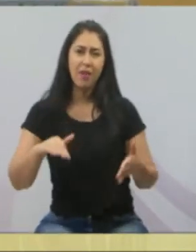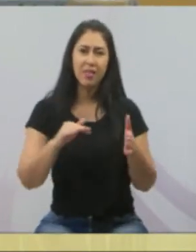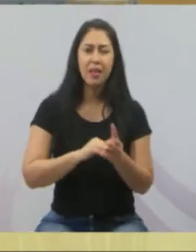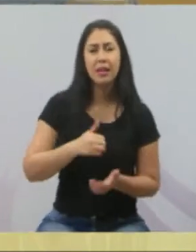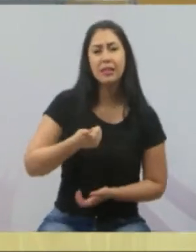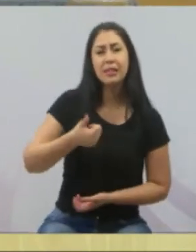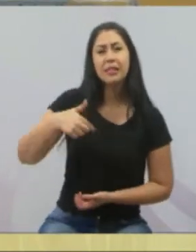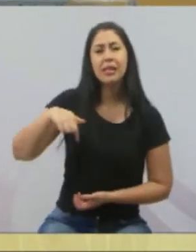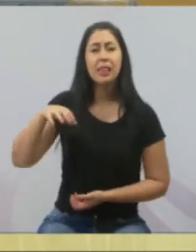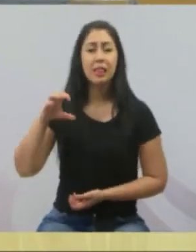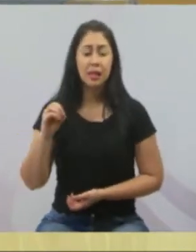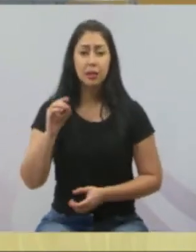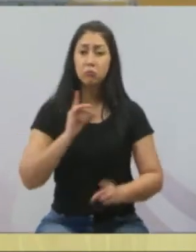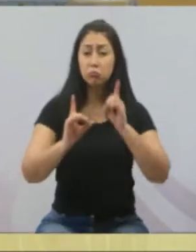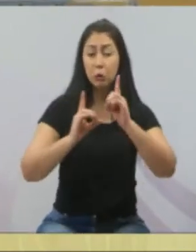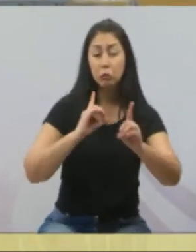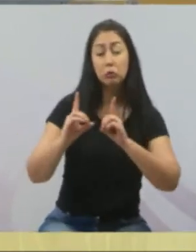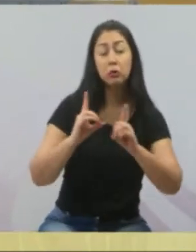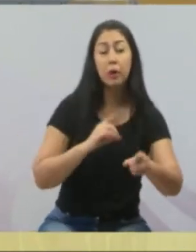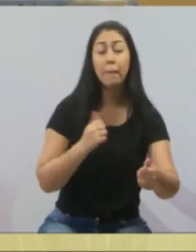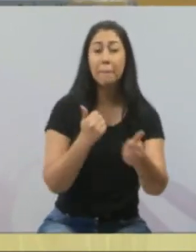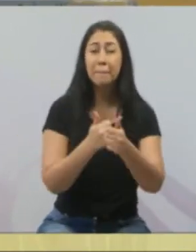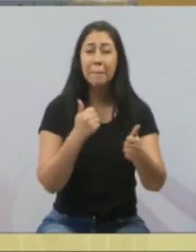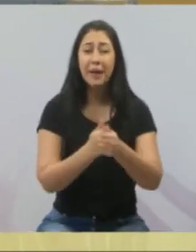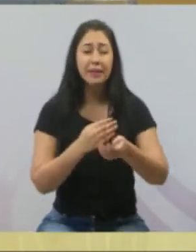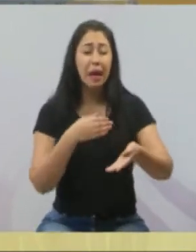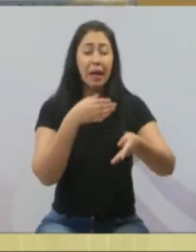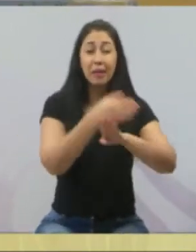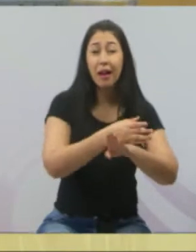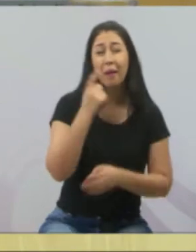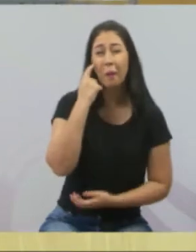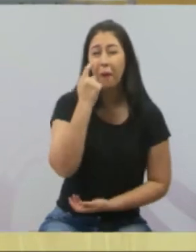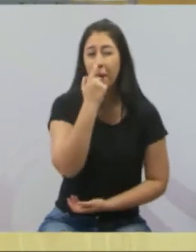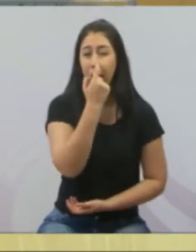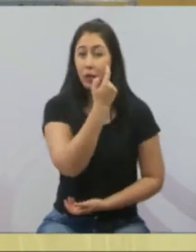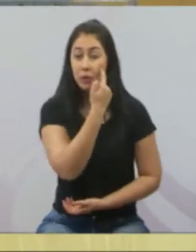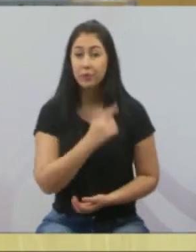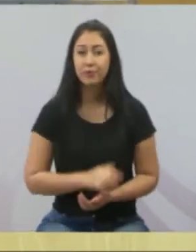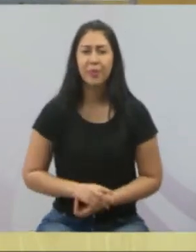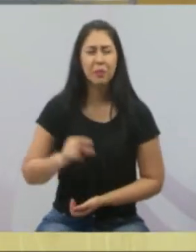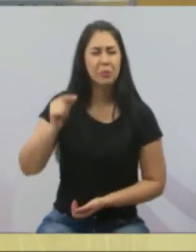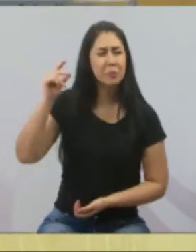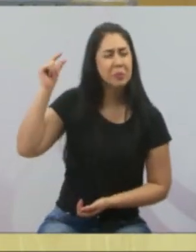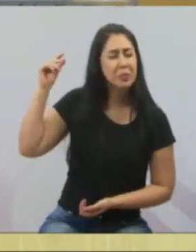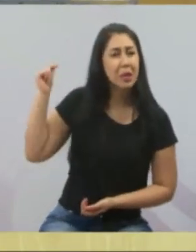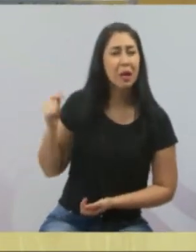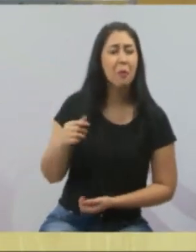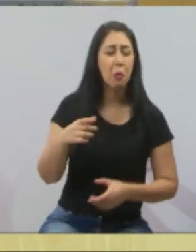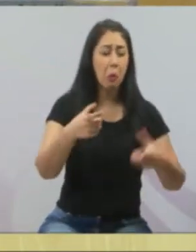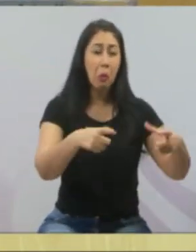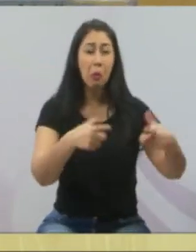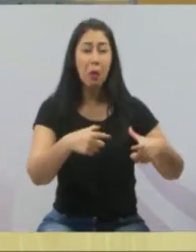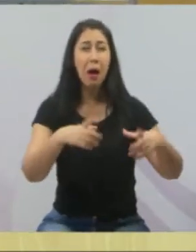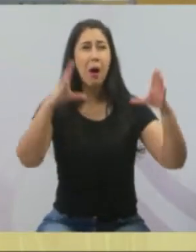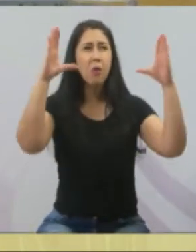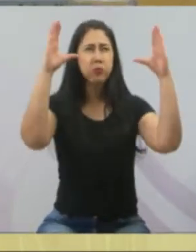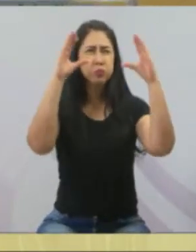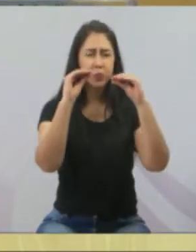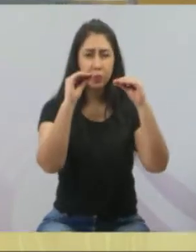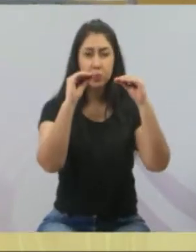178, na rua Professor Hélio Augusto de Souza, no Jardim Emília, em Jacareí. Autoria, vereador Arildo Batista. Requerimento número